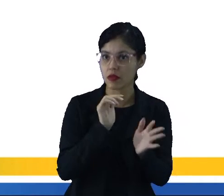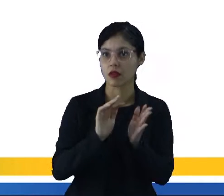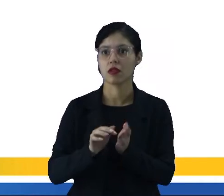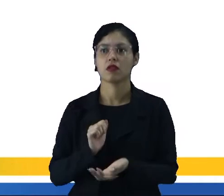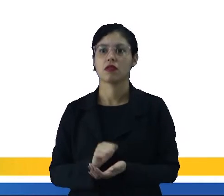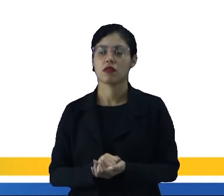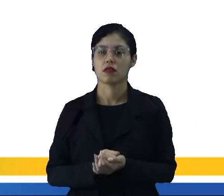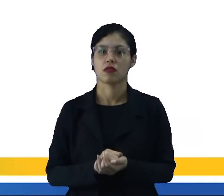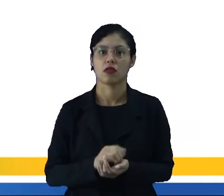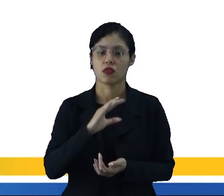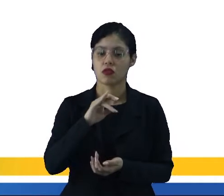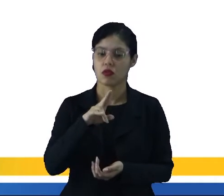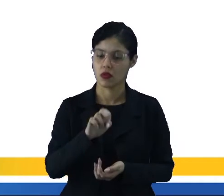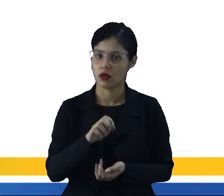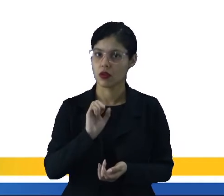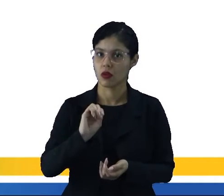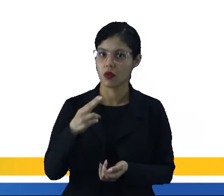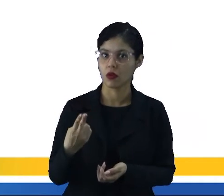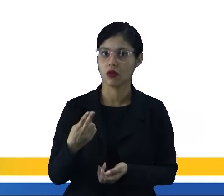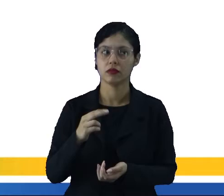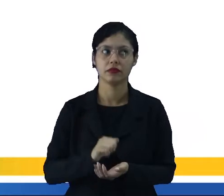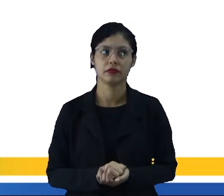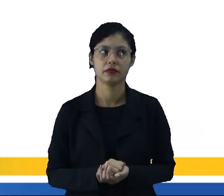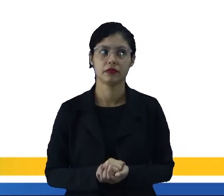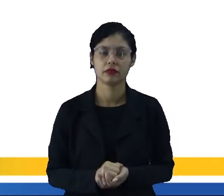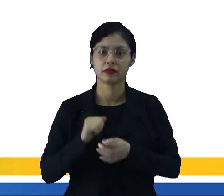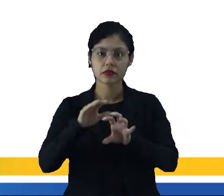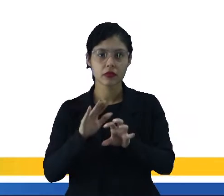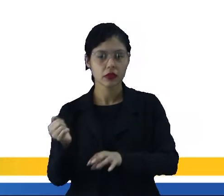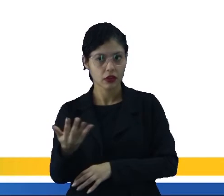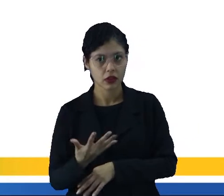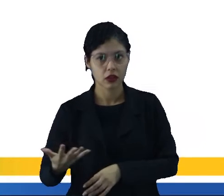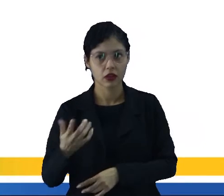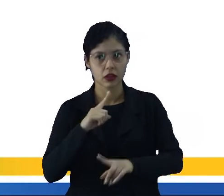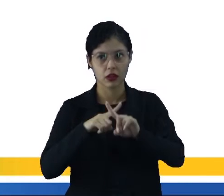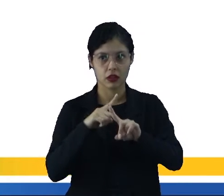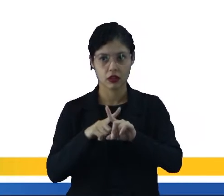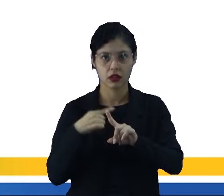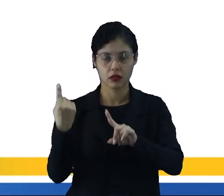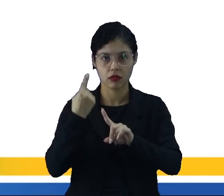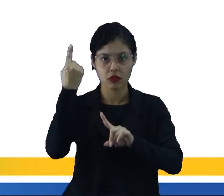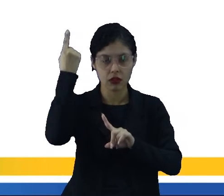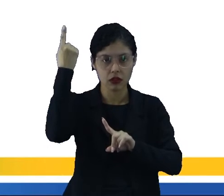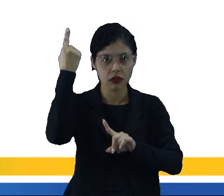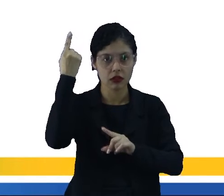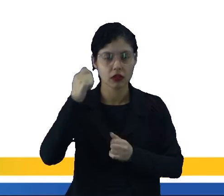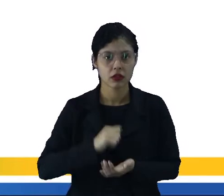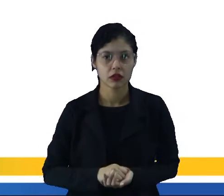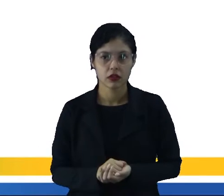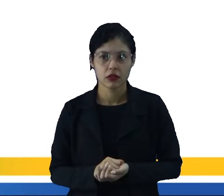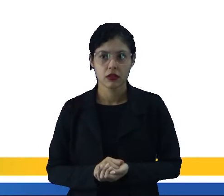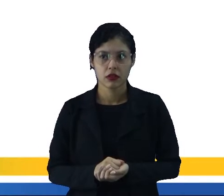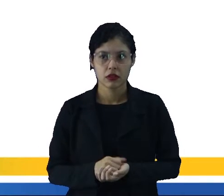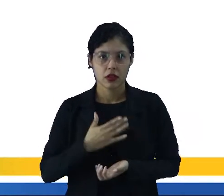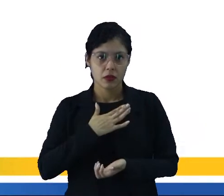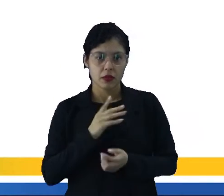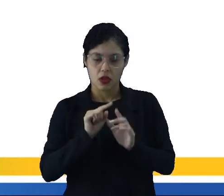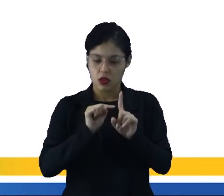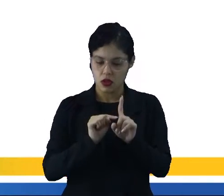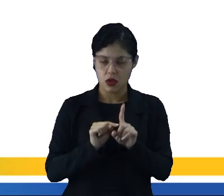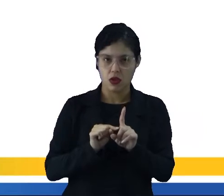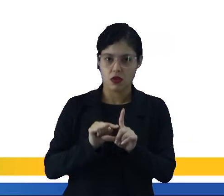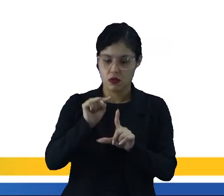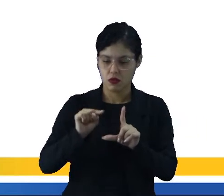tá ou seja área da base vezes altura me dá realmente o volume